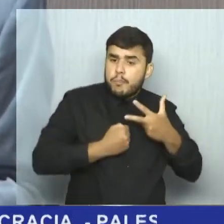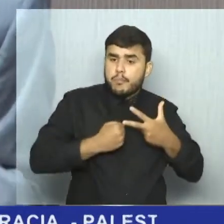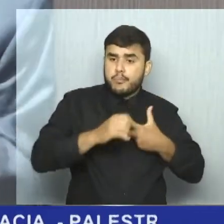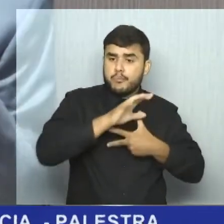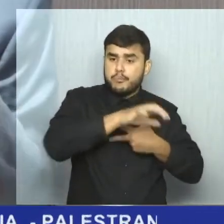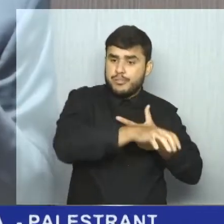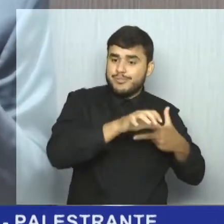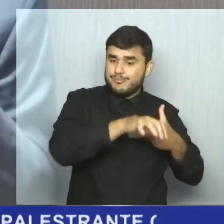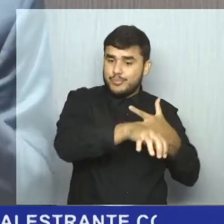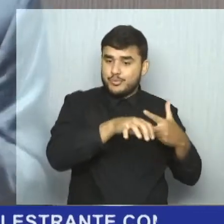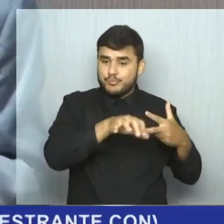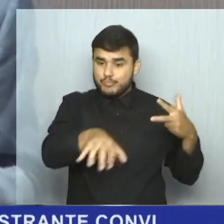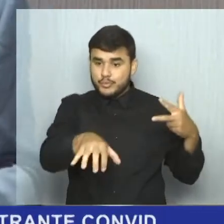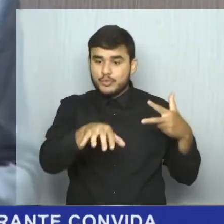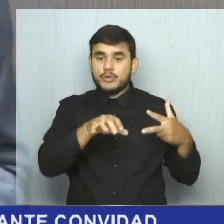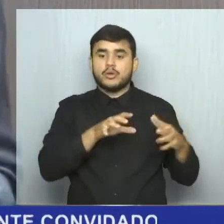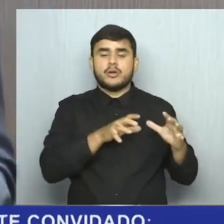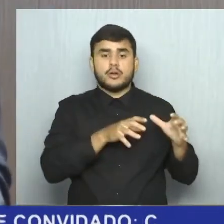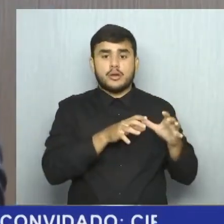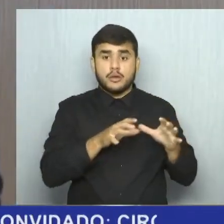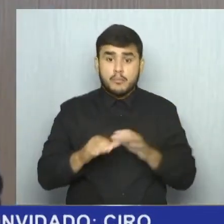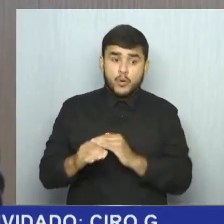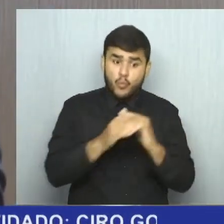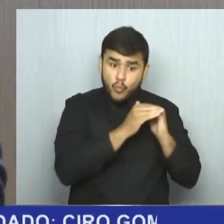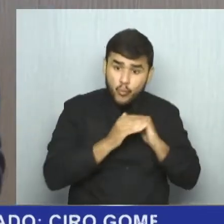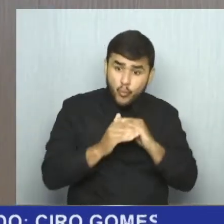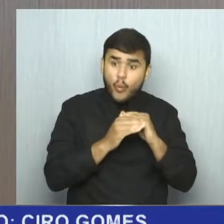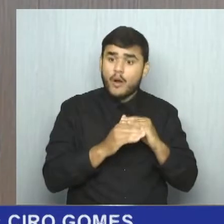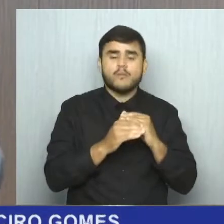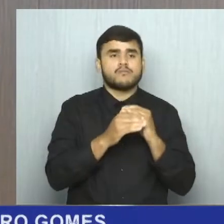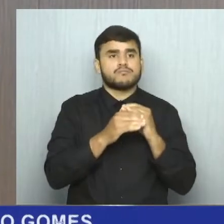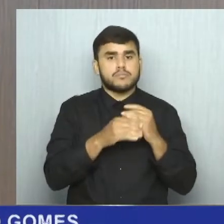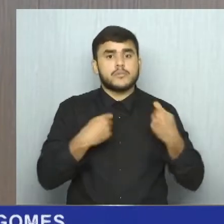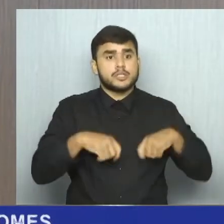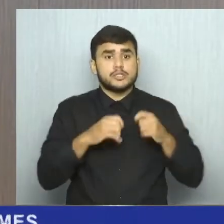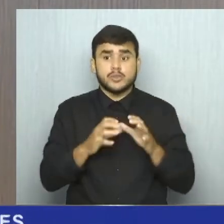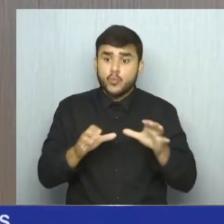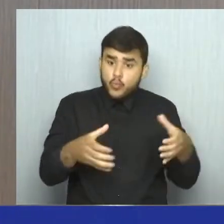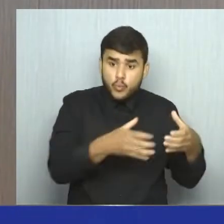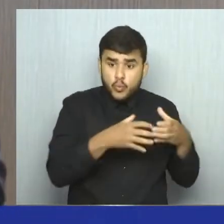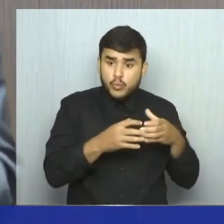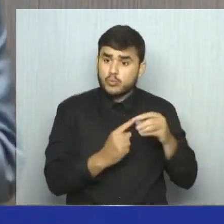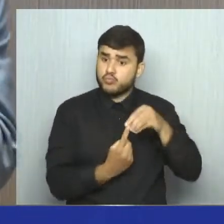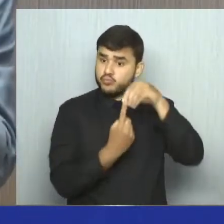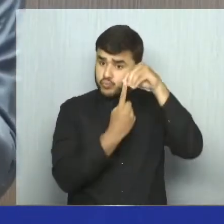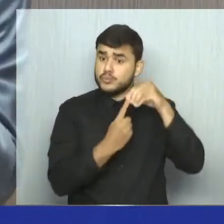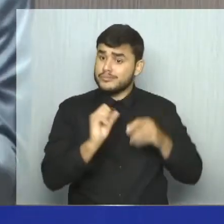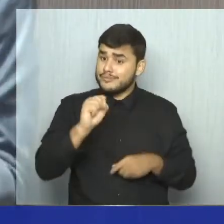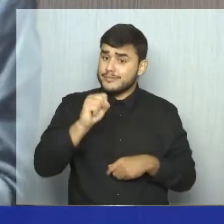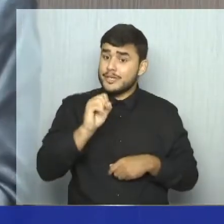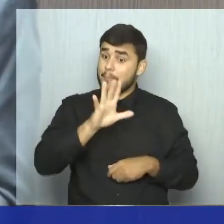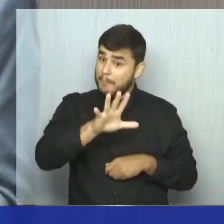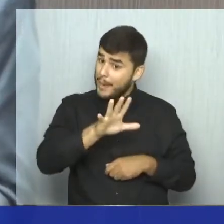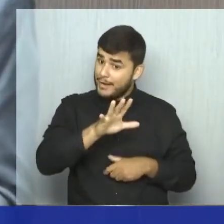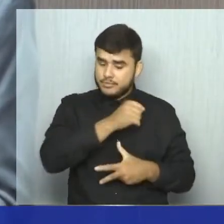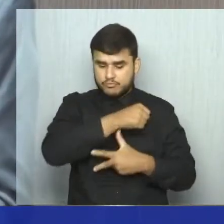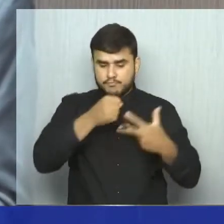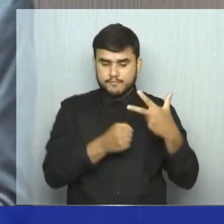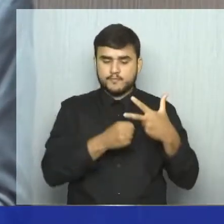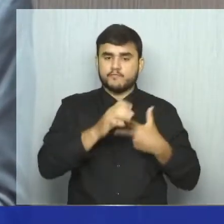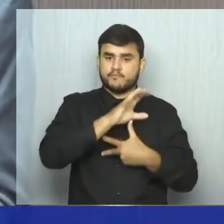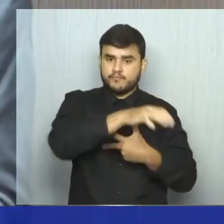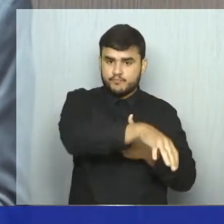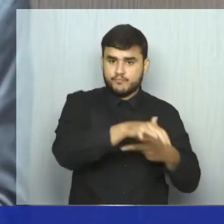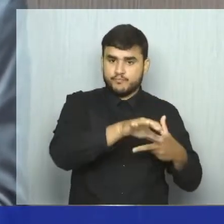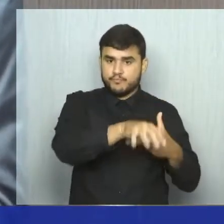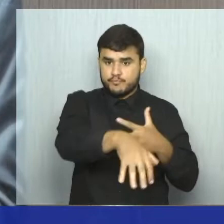E organizar o poder político sem perder a sua unicidade. E aí todos nós conhecemos como é que funciona. A ideia básica é de